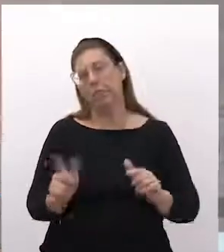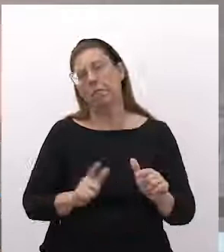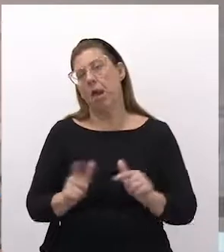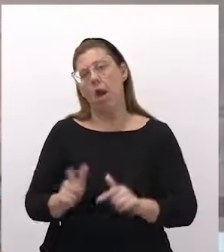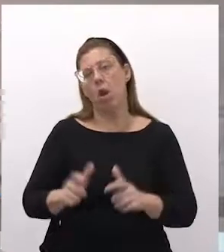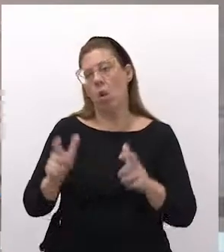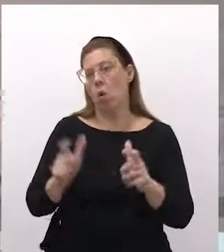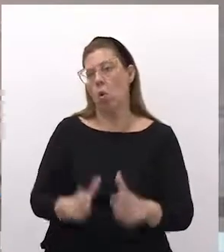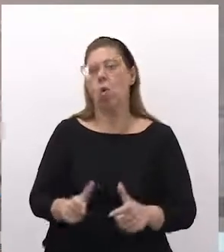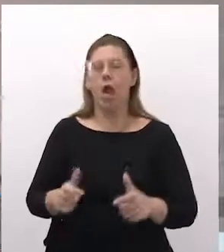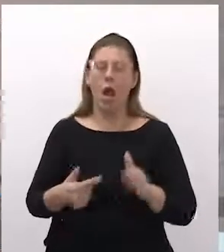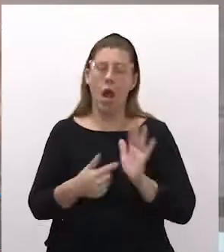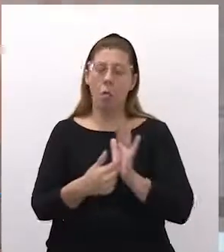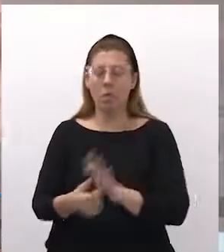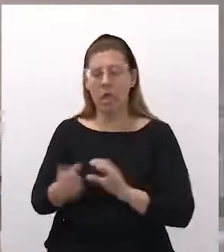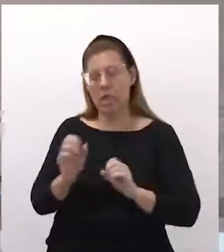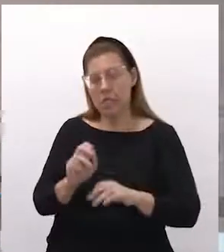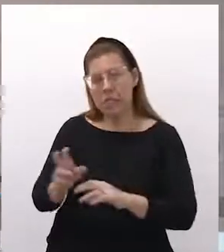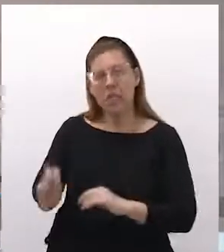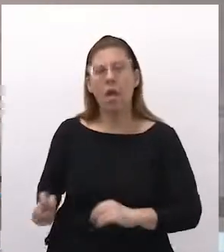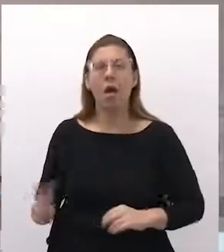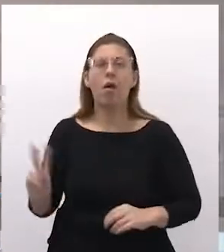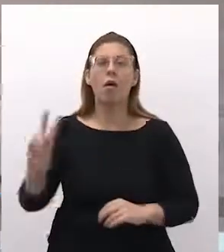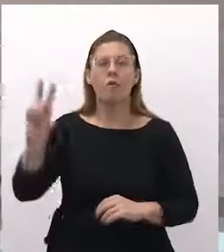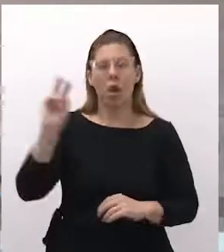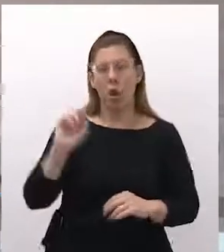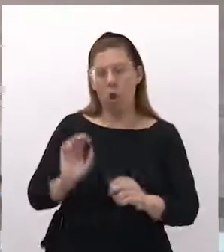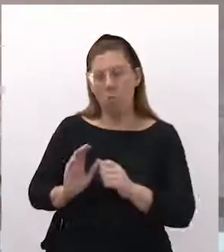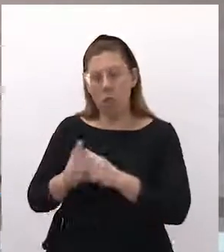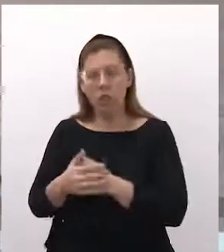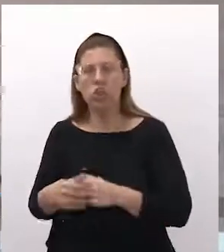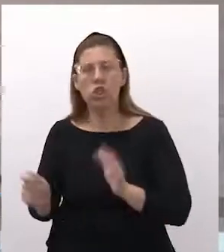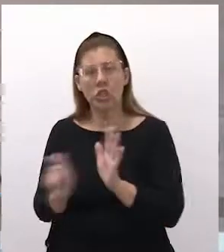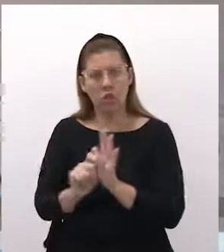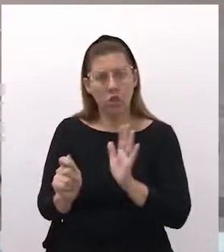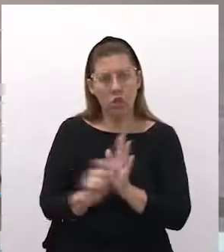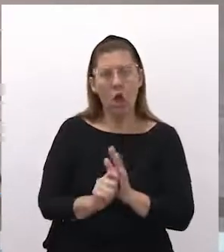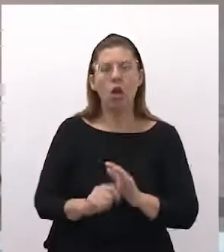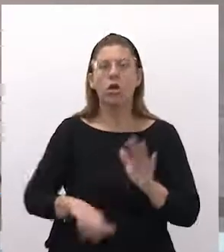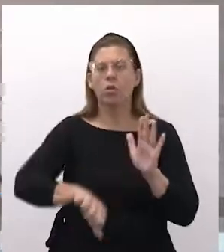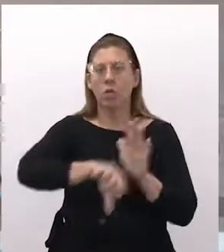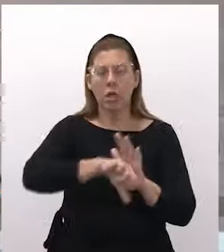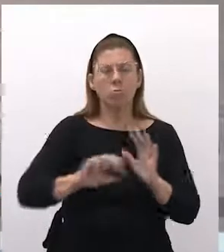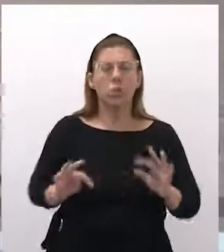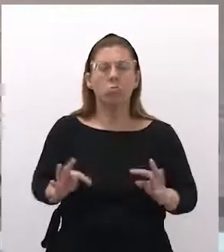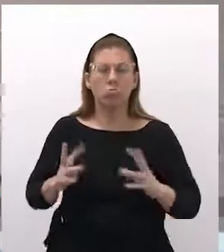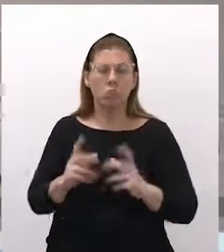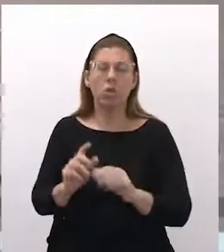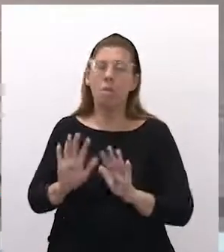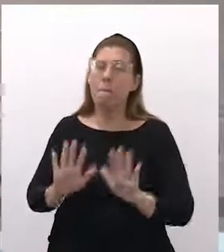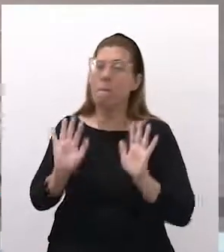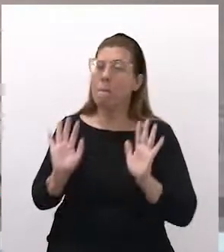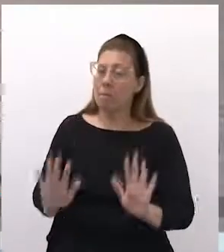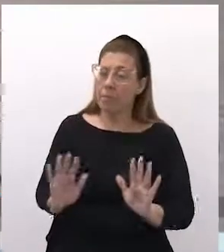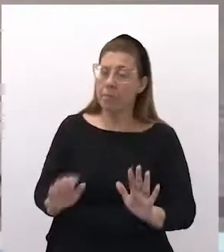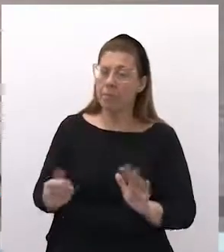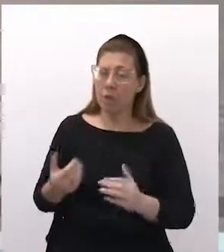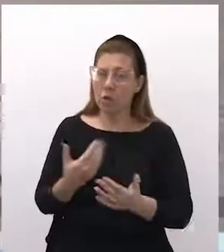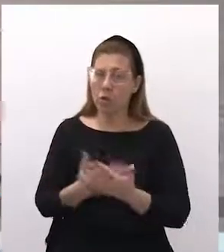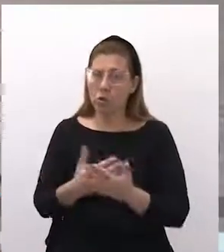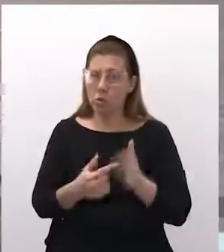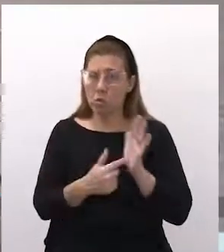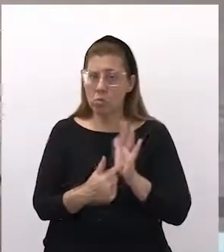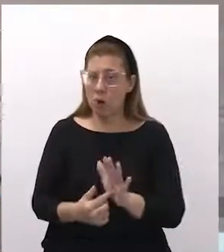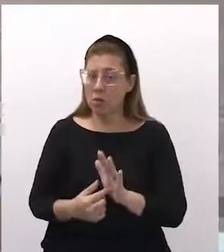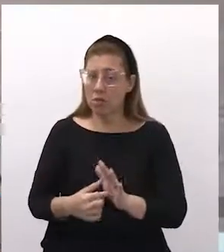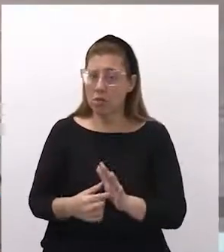para ensinar valores, para afastar o adolescente das drogas, dos crimes e tudo mais. Mas o que acontece? Os estudos, eles mostram